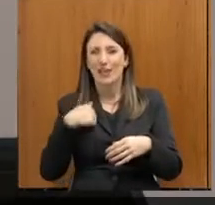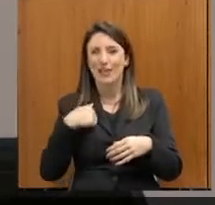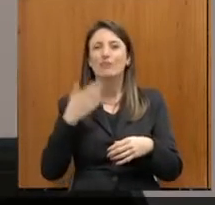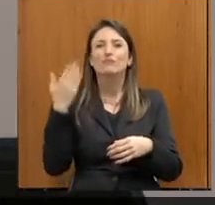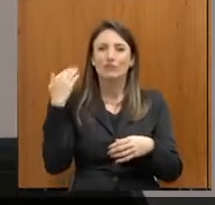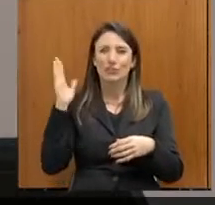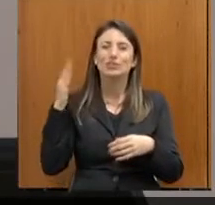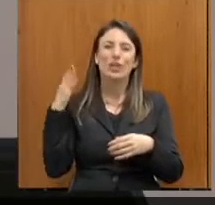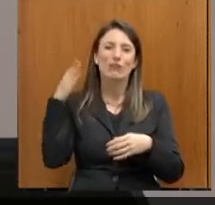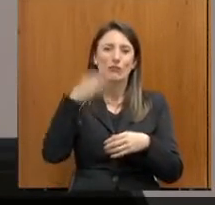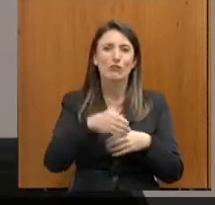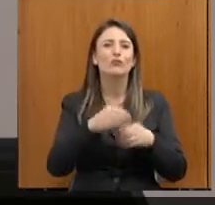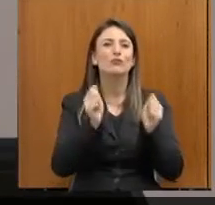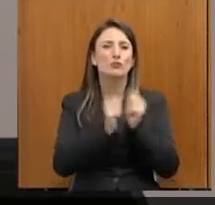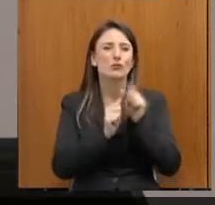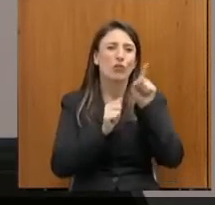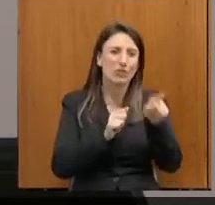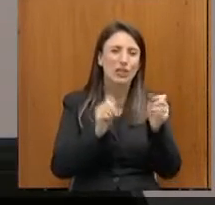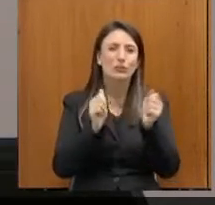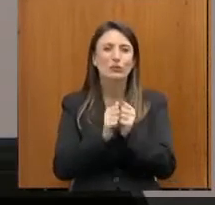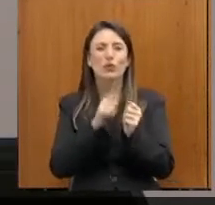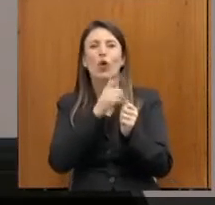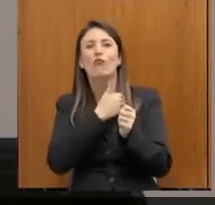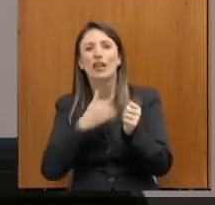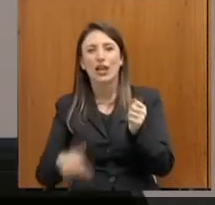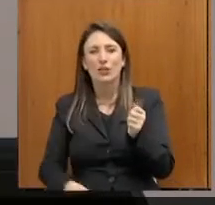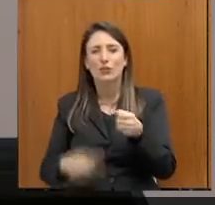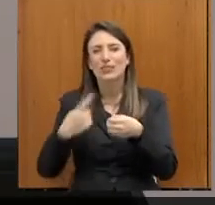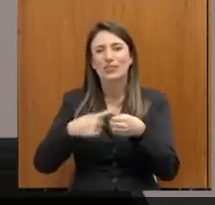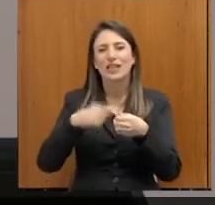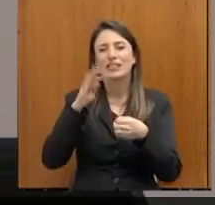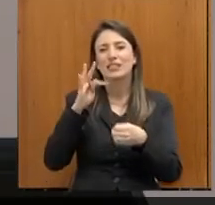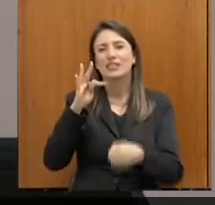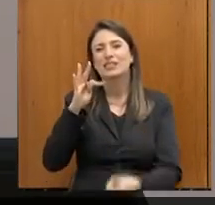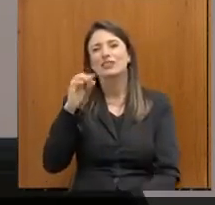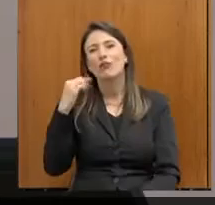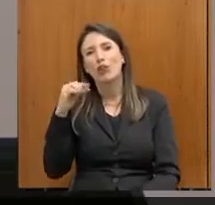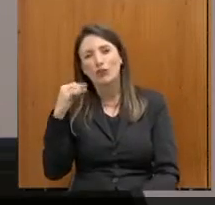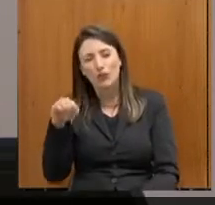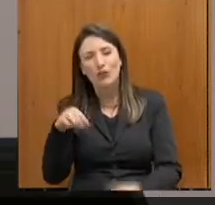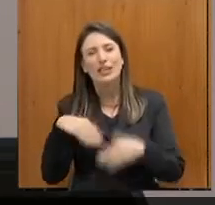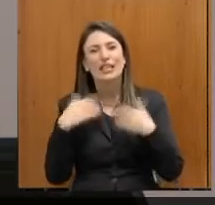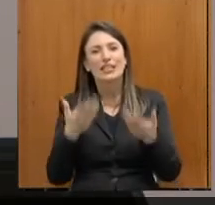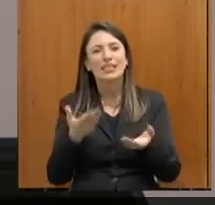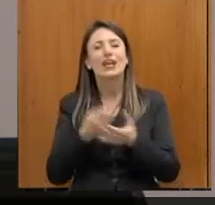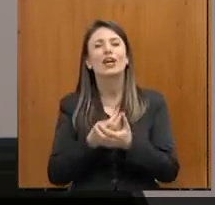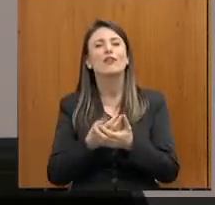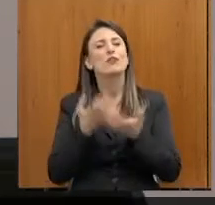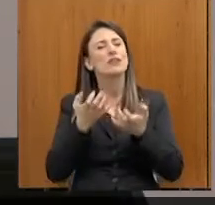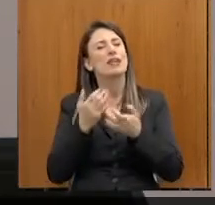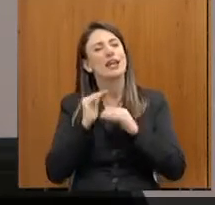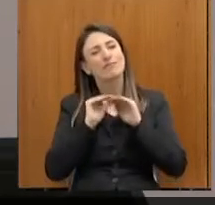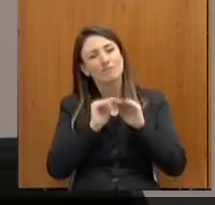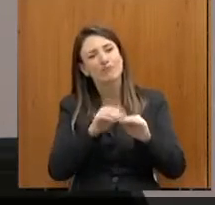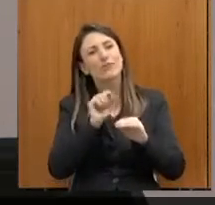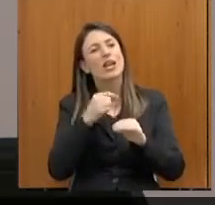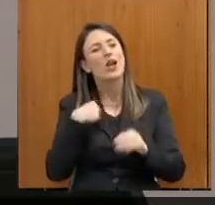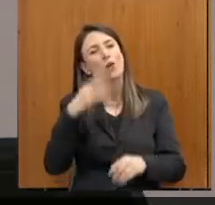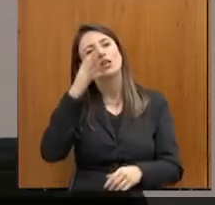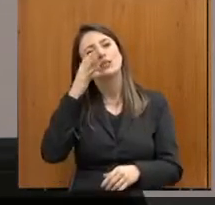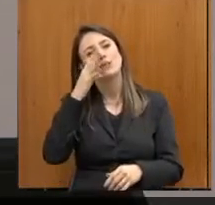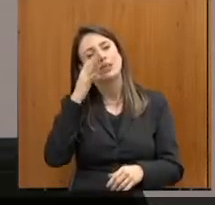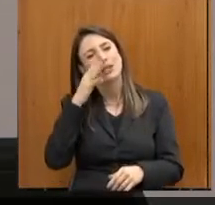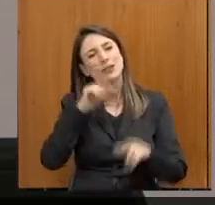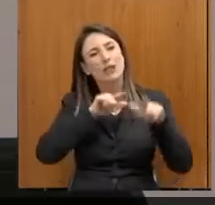Otoni também né no encaminhamento do plano e dizer Fernando que eu admiro muito o trabalho que